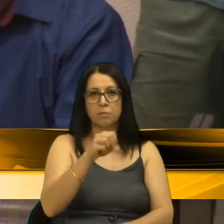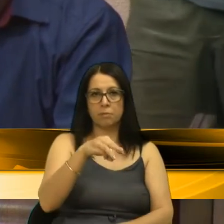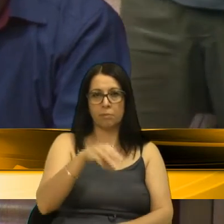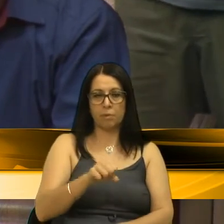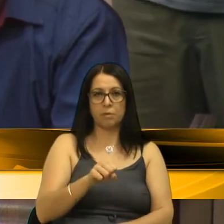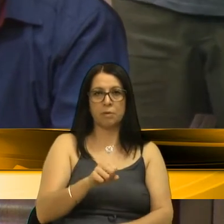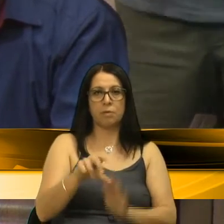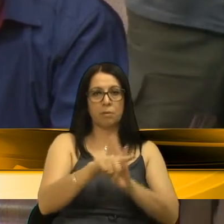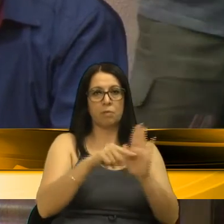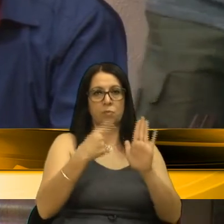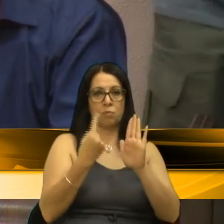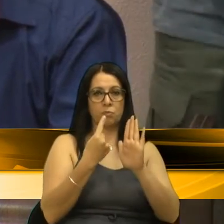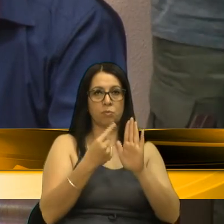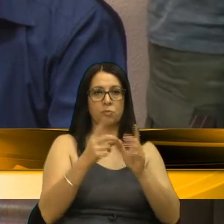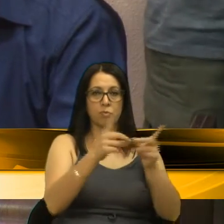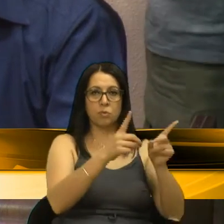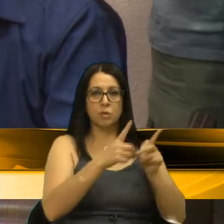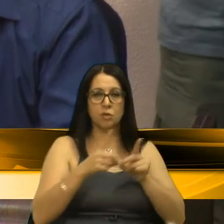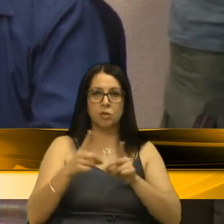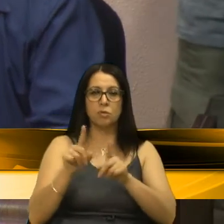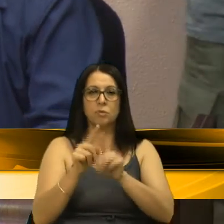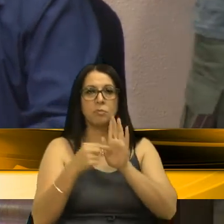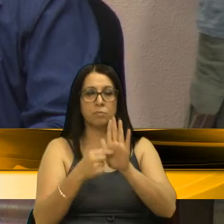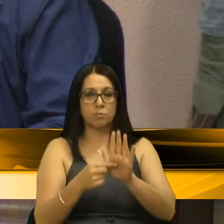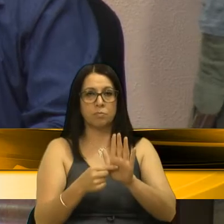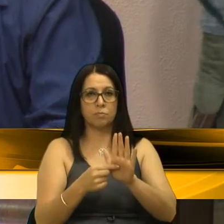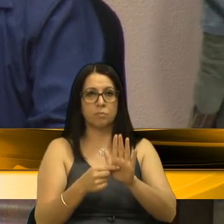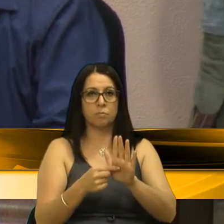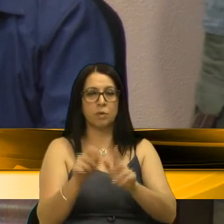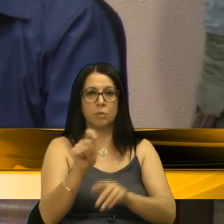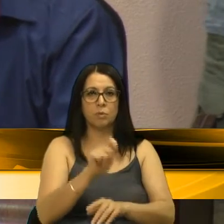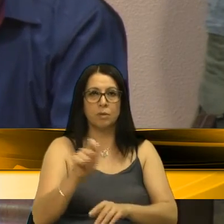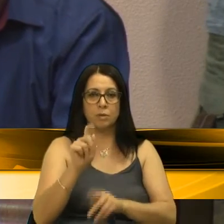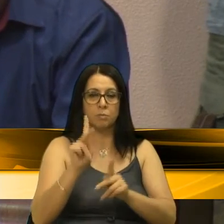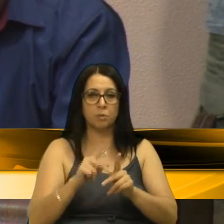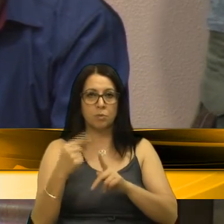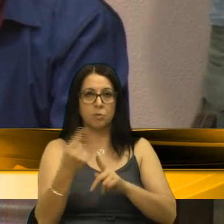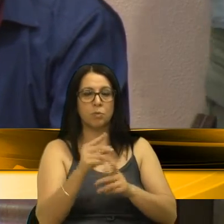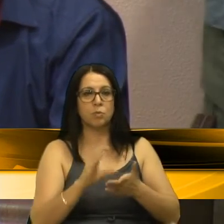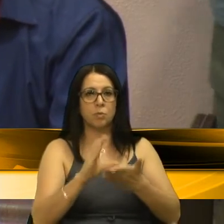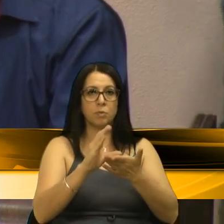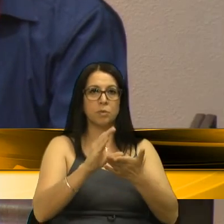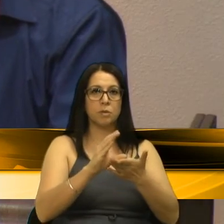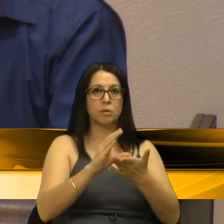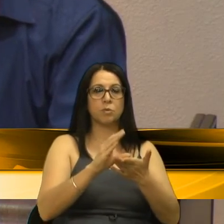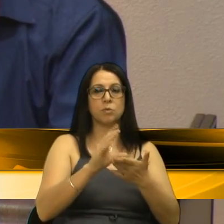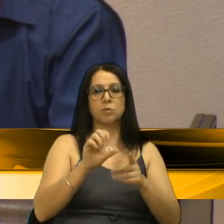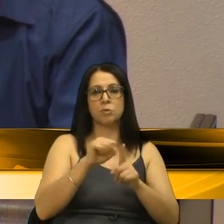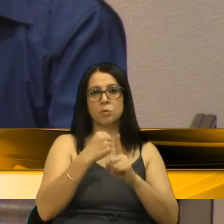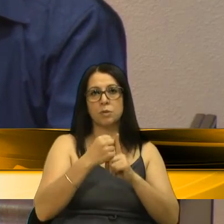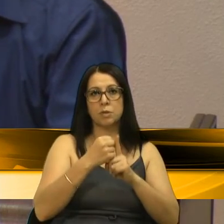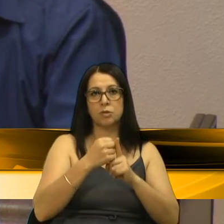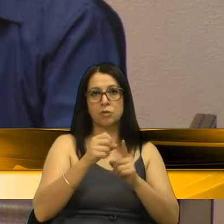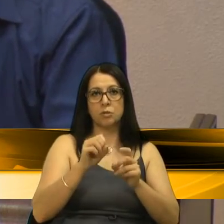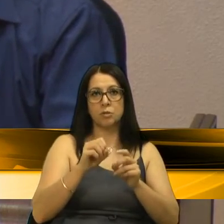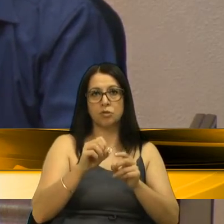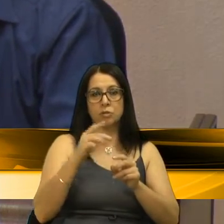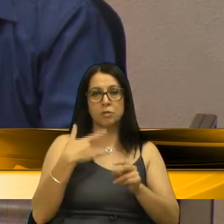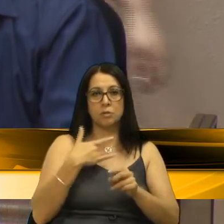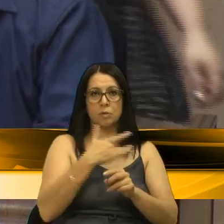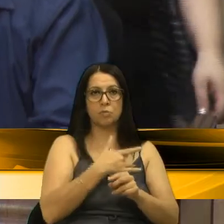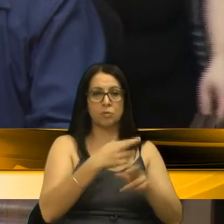Parágrafo único. Os distritos sanitários são representados pelas associações de moradores e pelos conselhos locais de saúde situados na sua zona geográfica